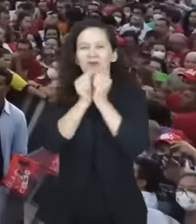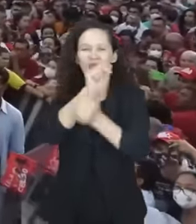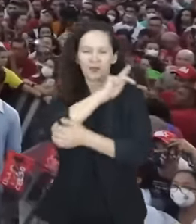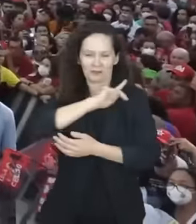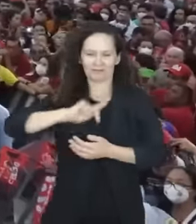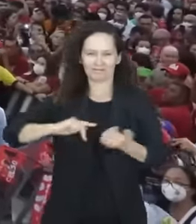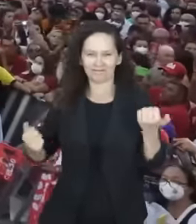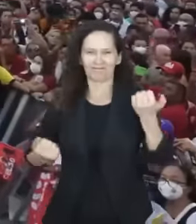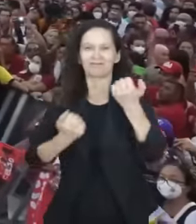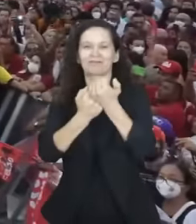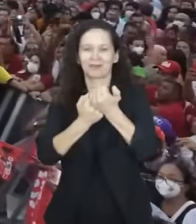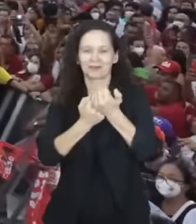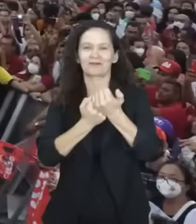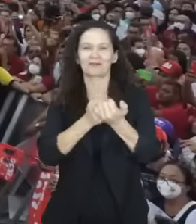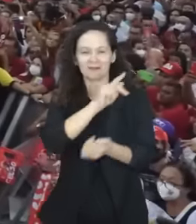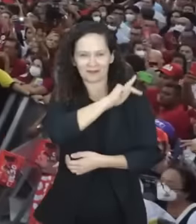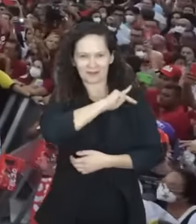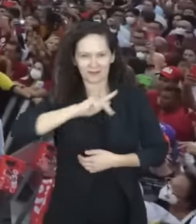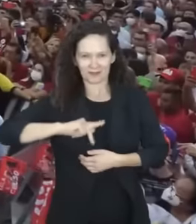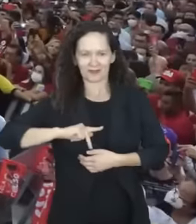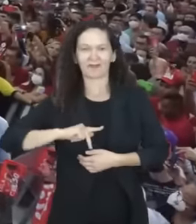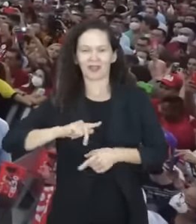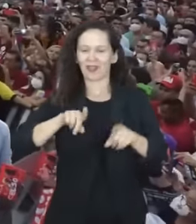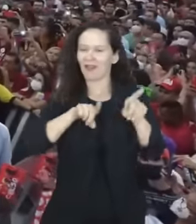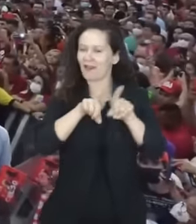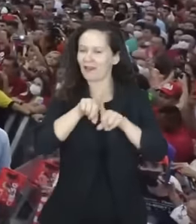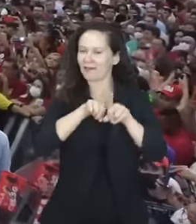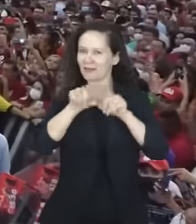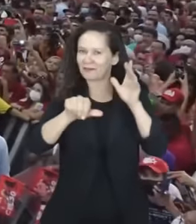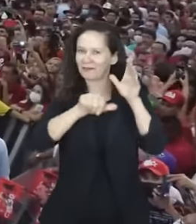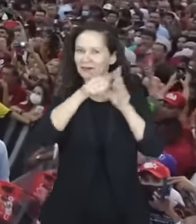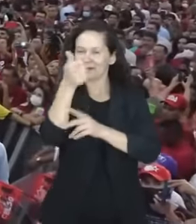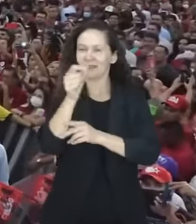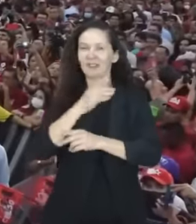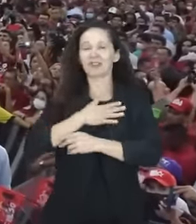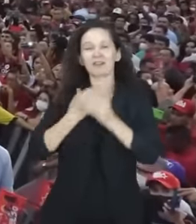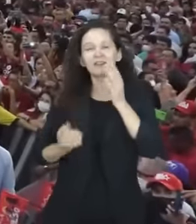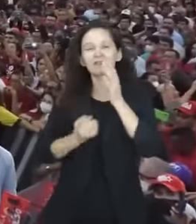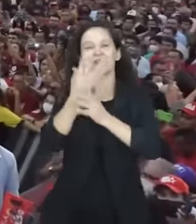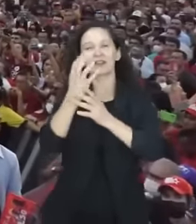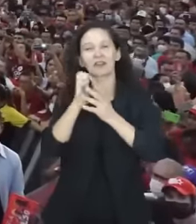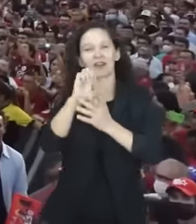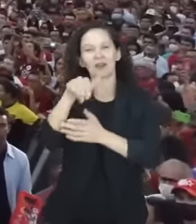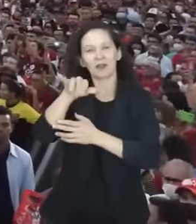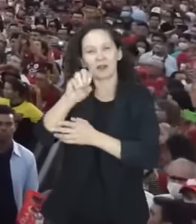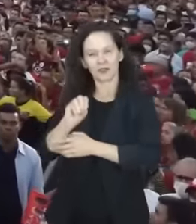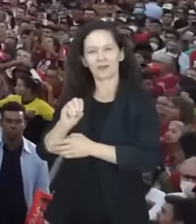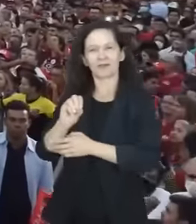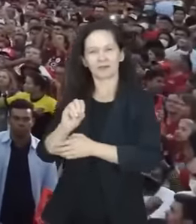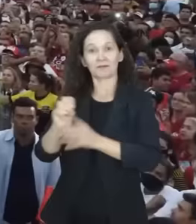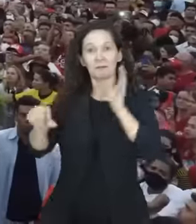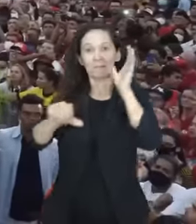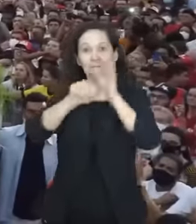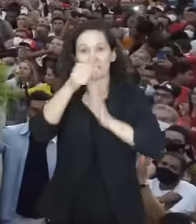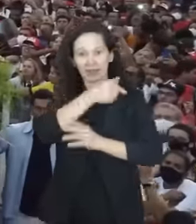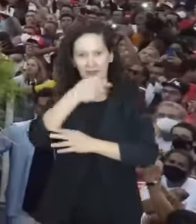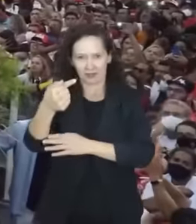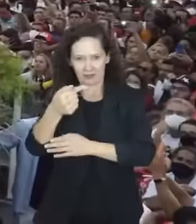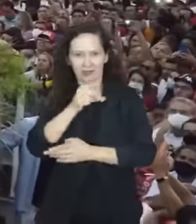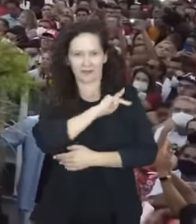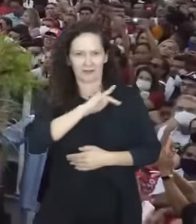irmão. A primeira coisa que eu vou fazer, Eumano, na primeira semana, é uma